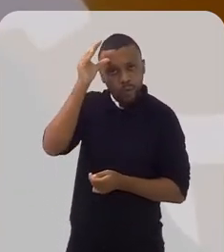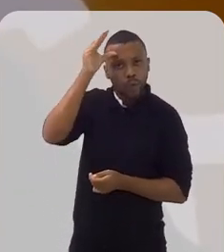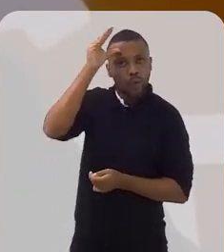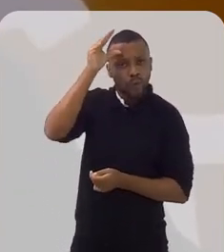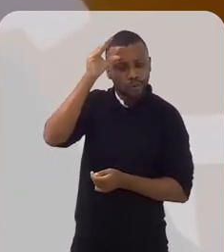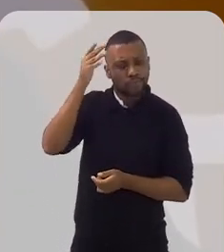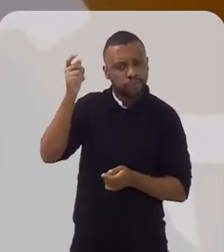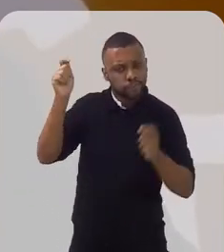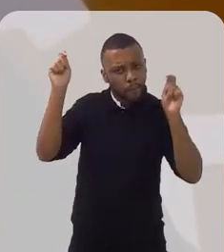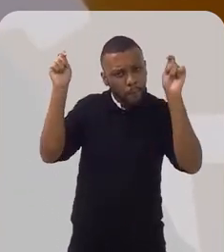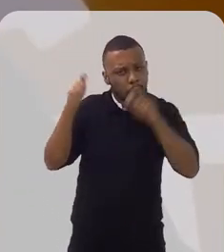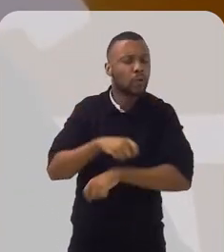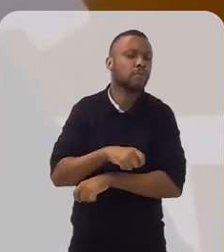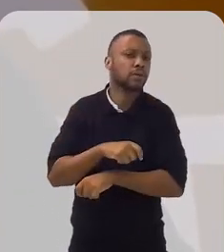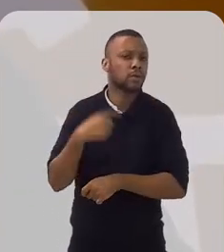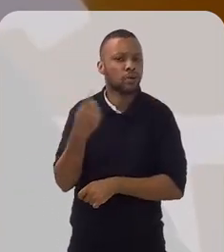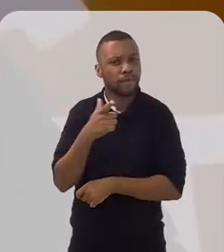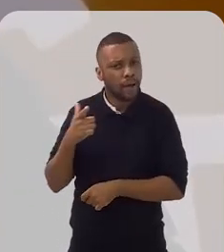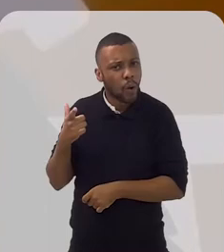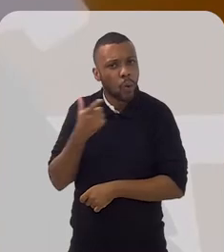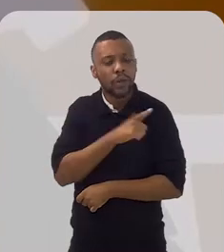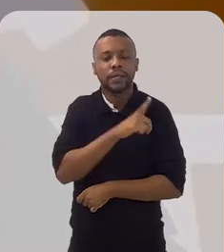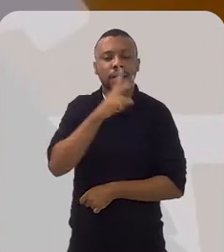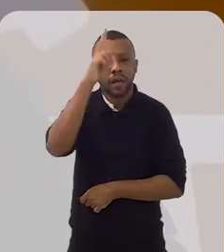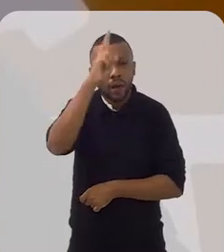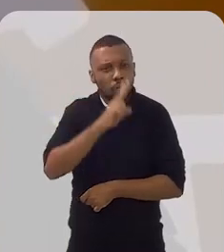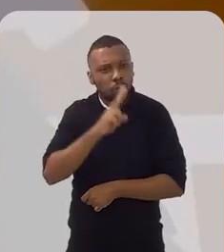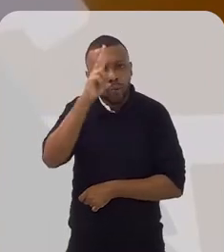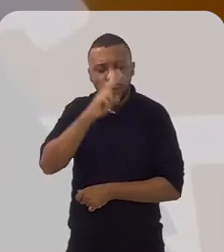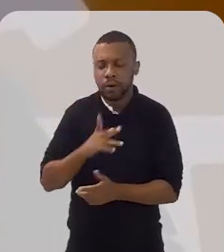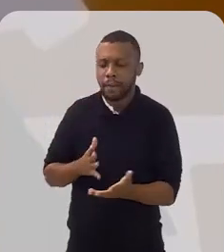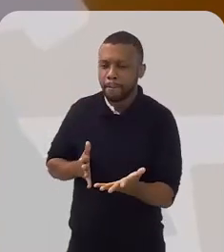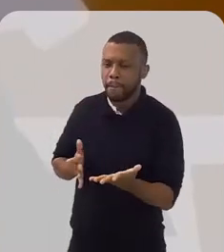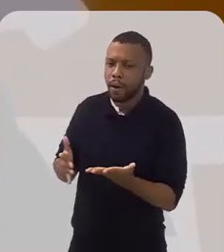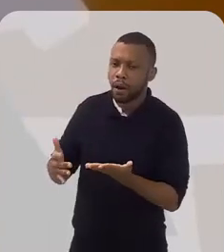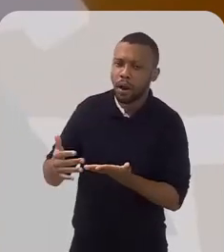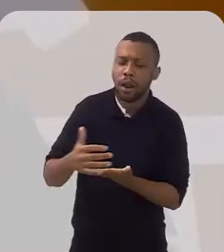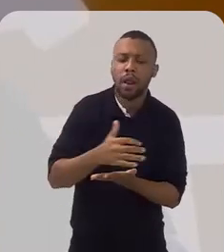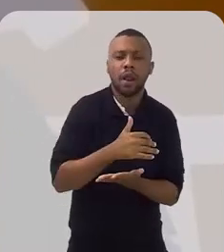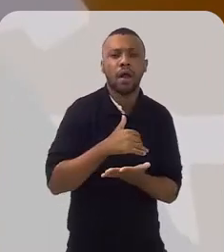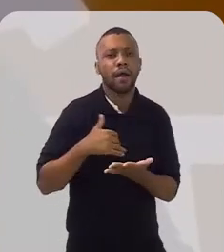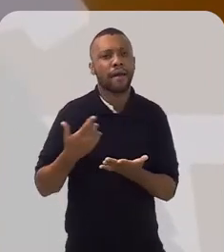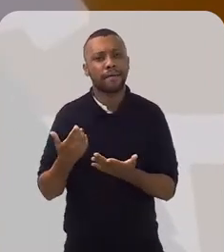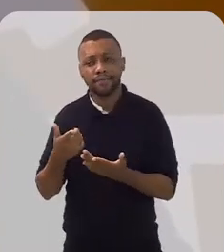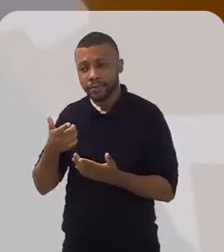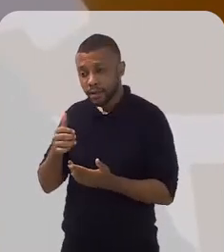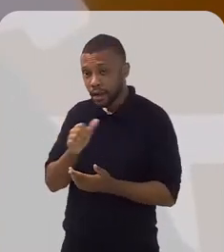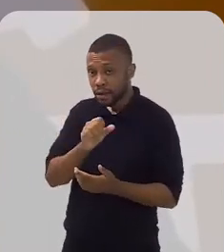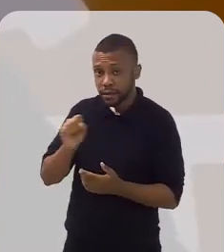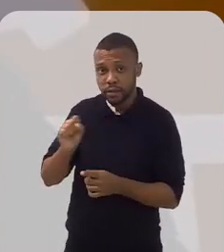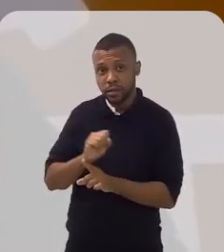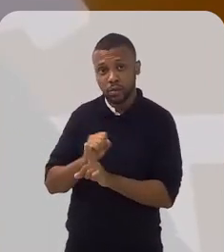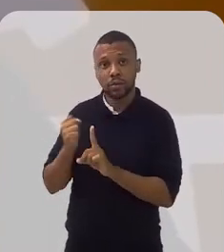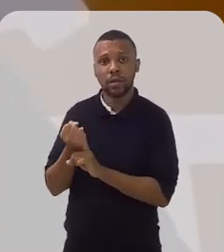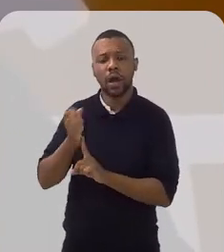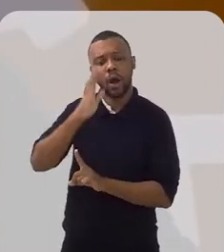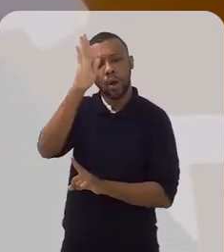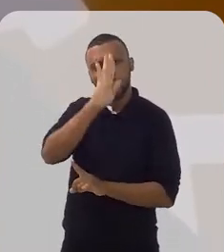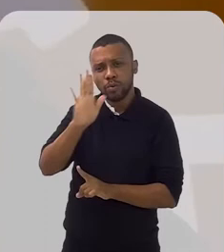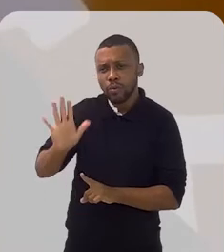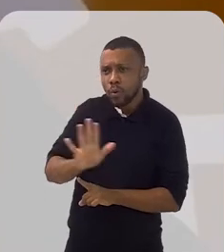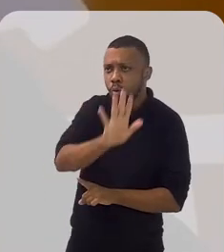todos essa possibilidade, a gente vai conseguir potencializar a arrecadação e aí fazer com que a assistência social no Brasil